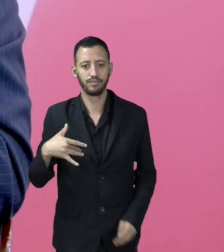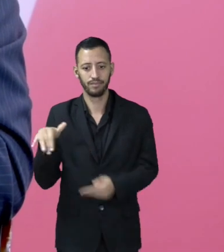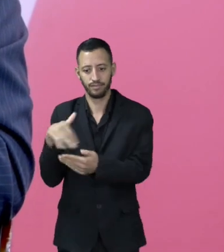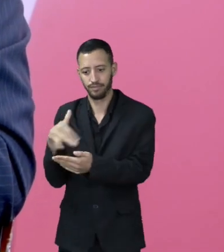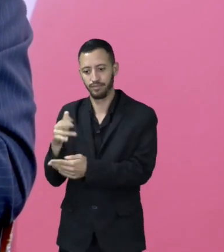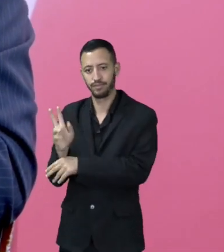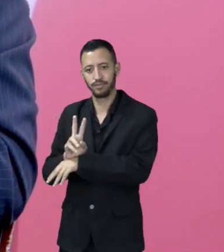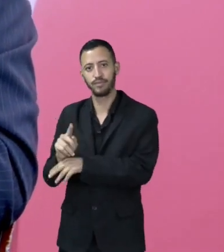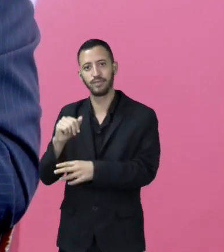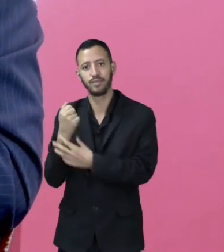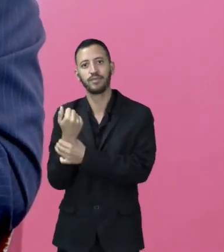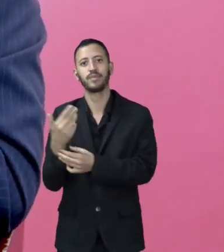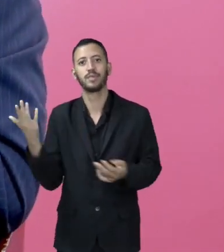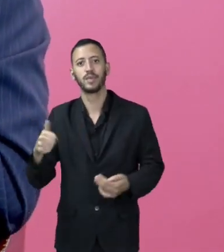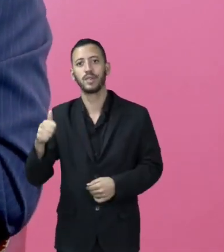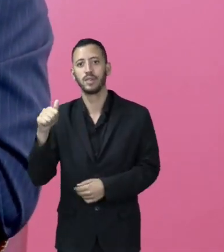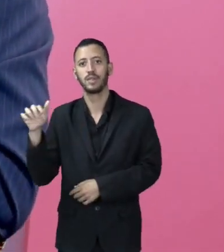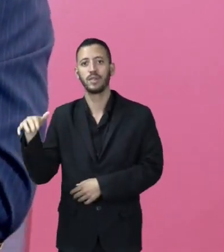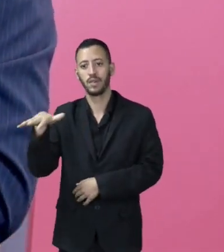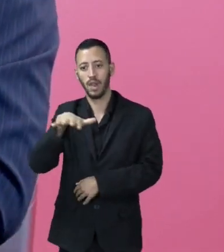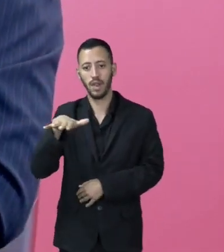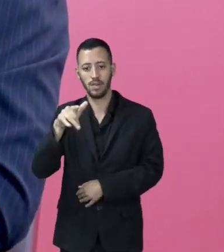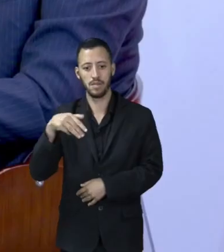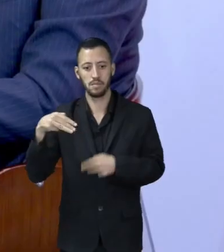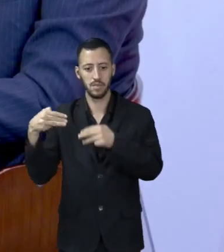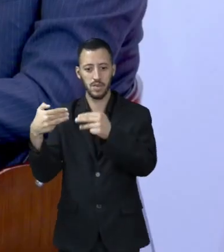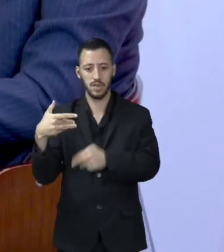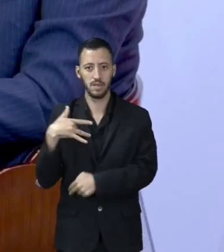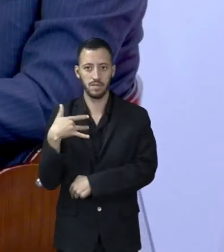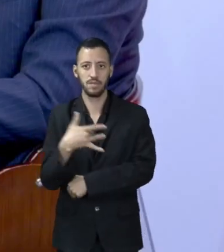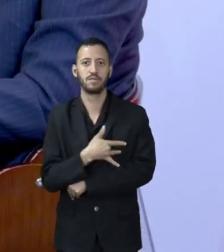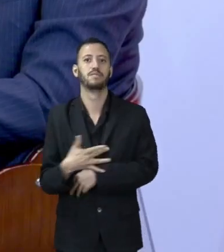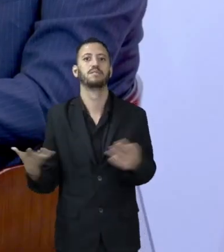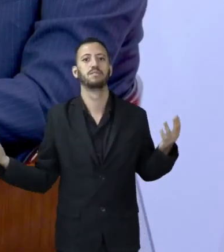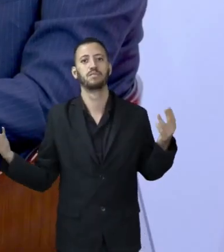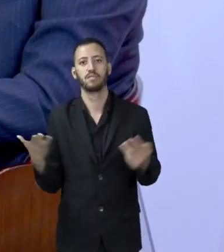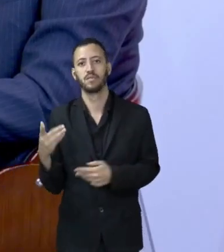de Vigilância em Saúde e Ambiente do Ministério da Saúde. É bastante